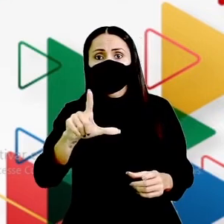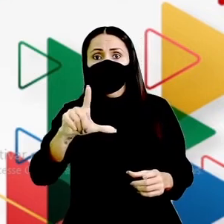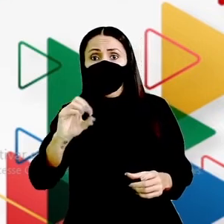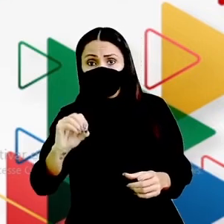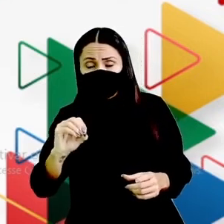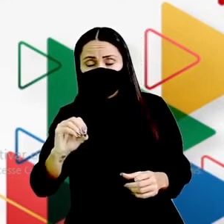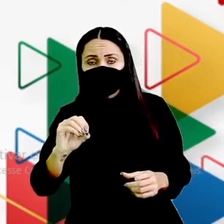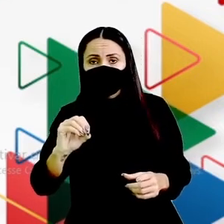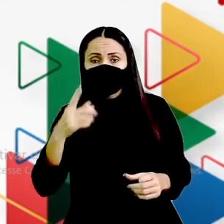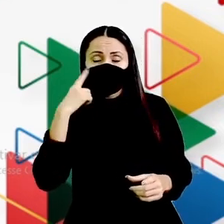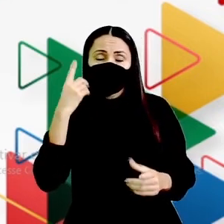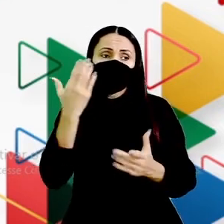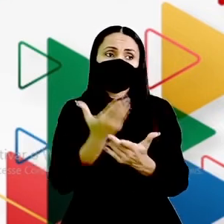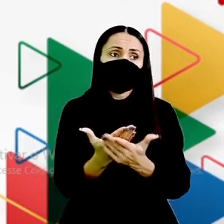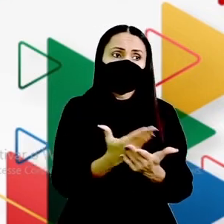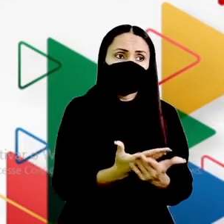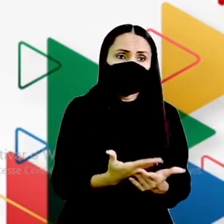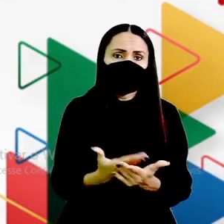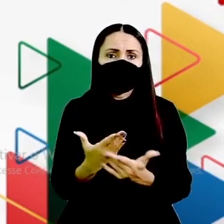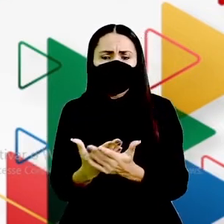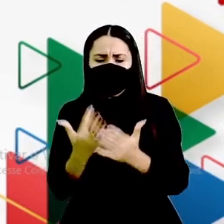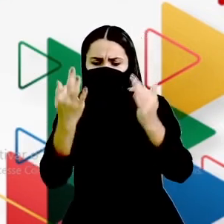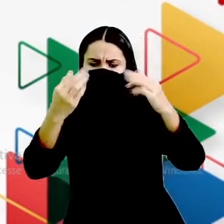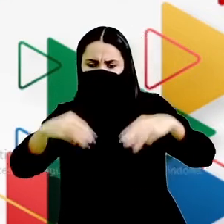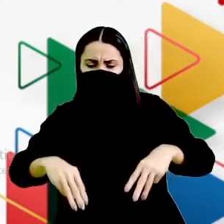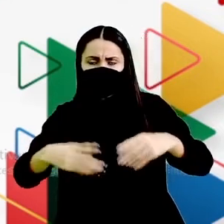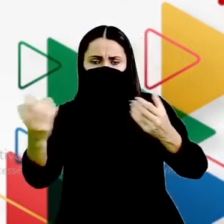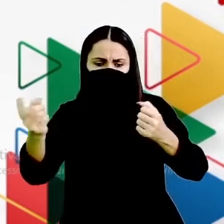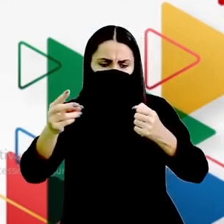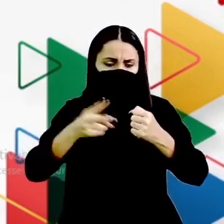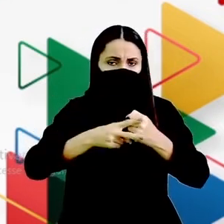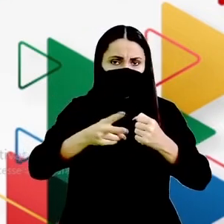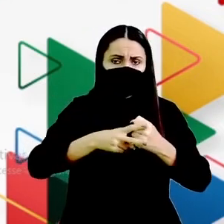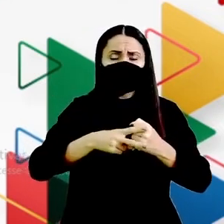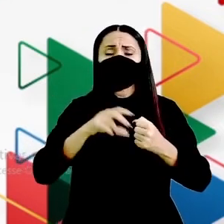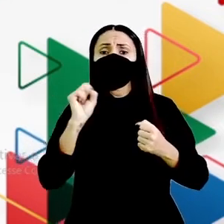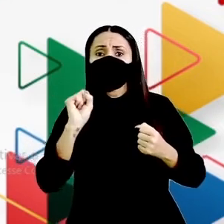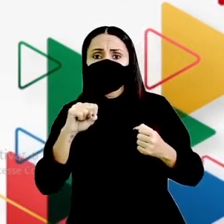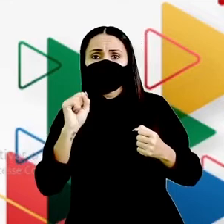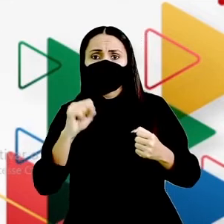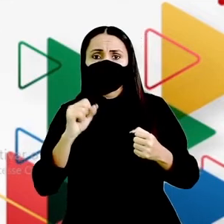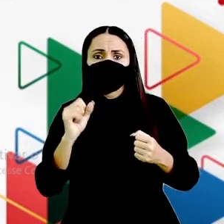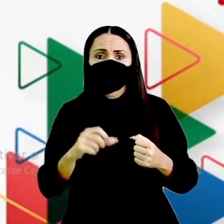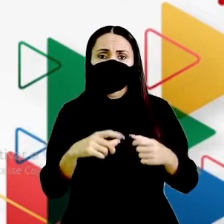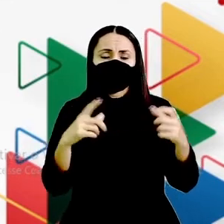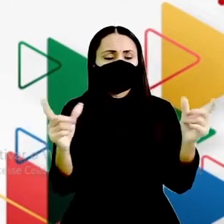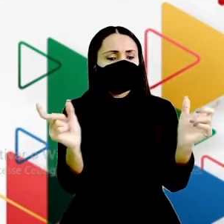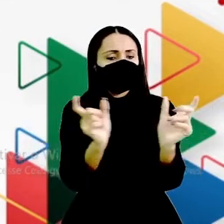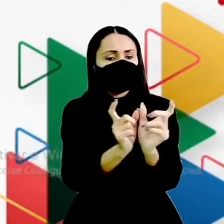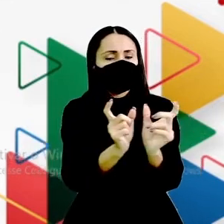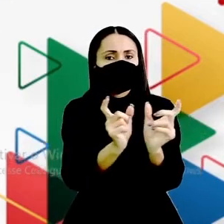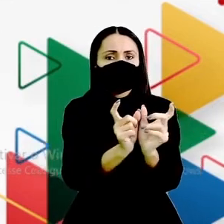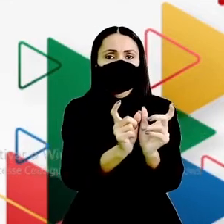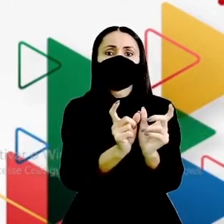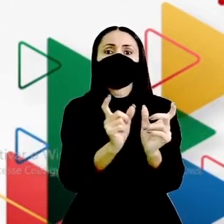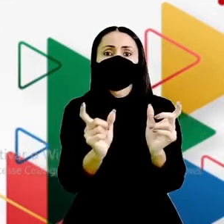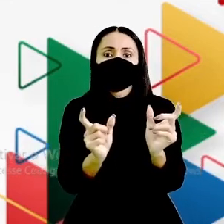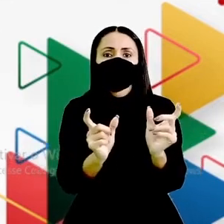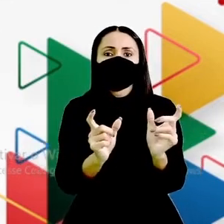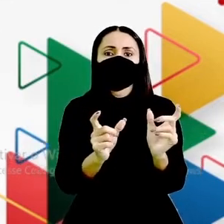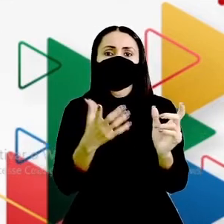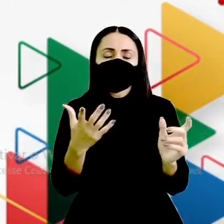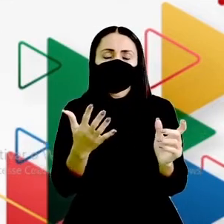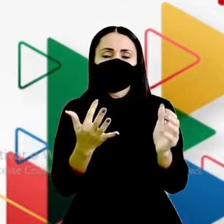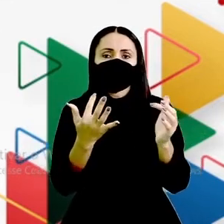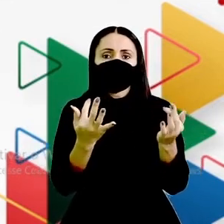está lá no finalzinho do verbo, e eu tenho, sim, uma oxítona terminada em A. Então, o acento ali é